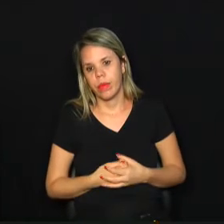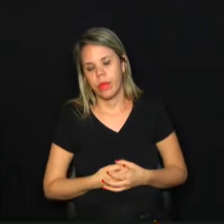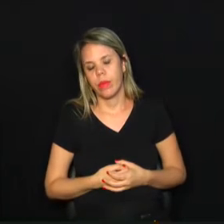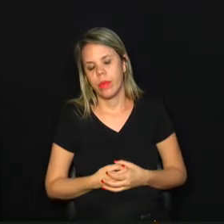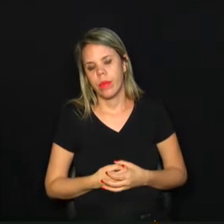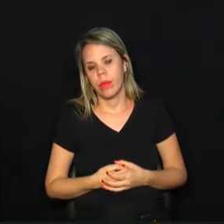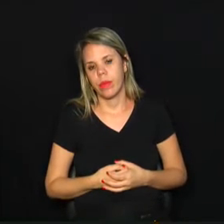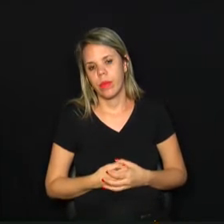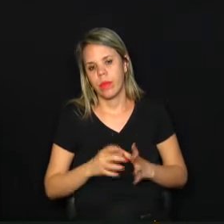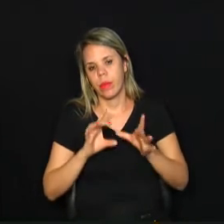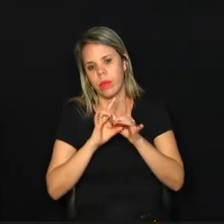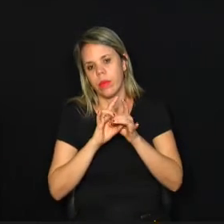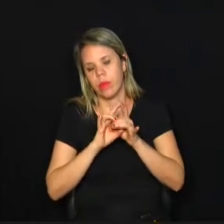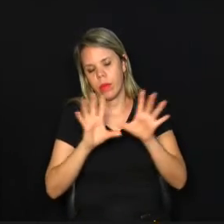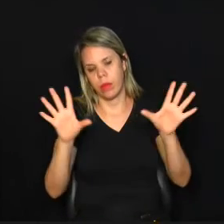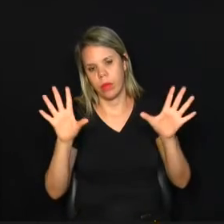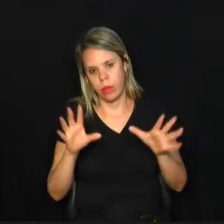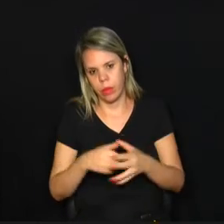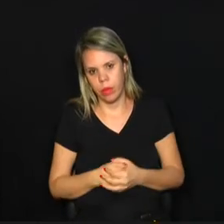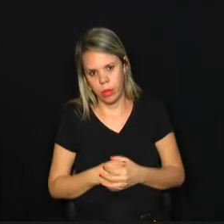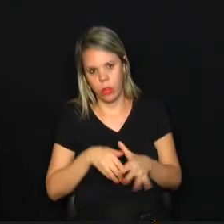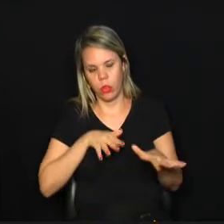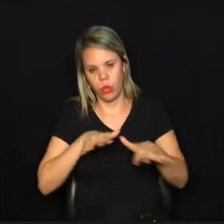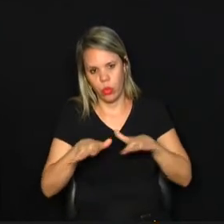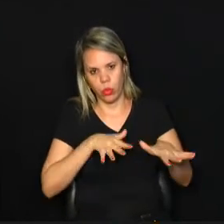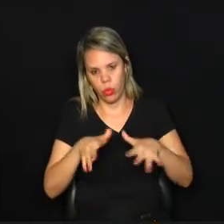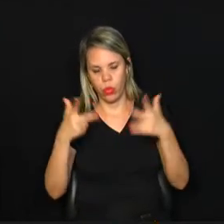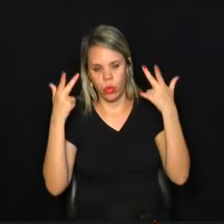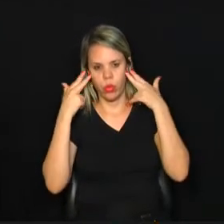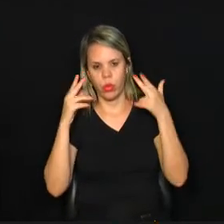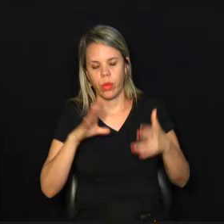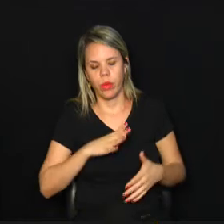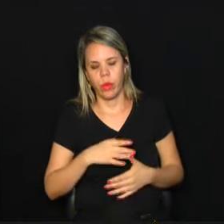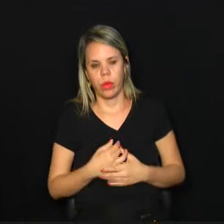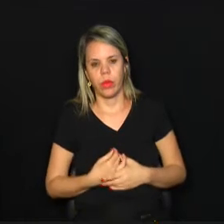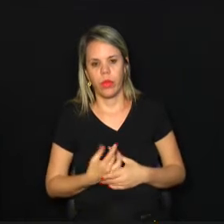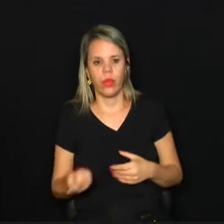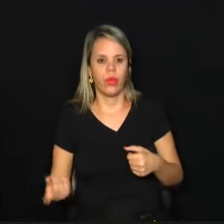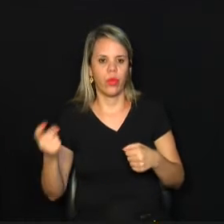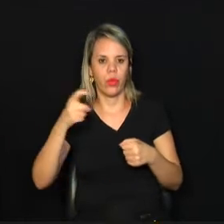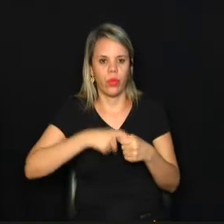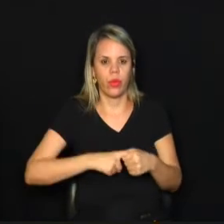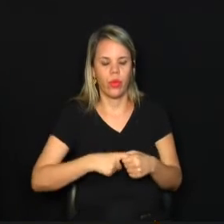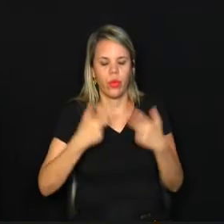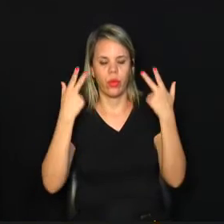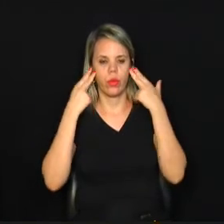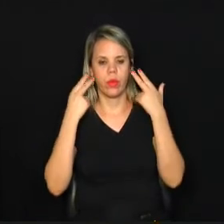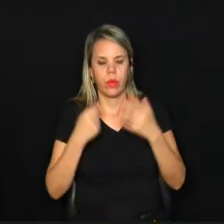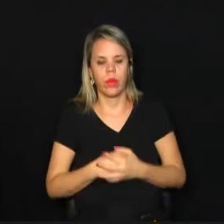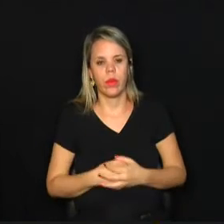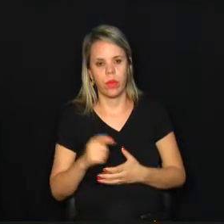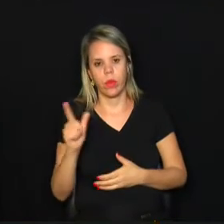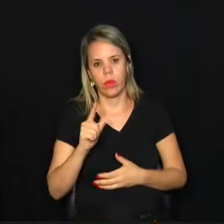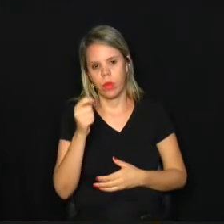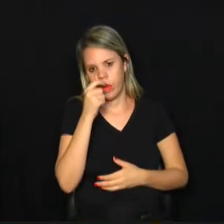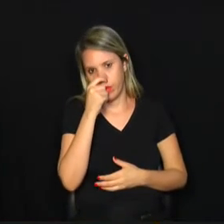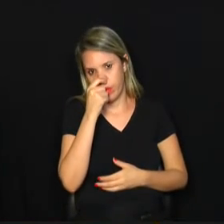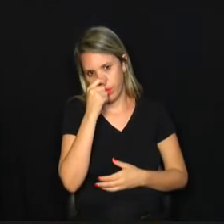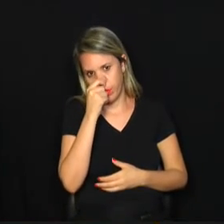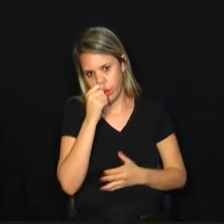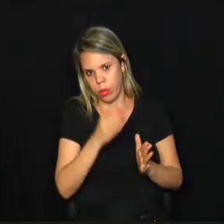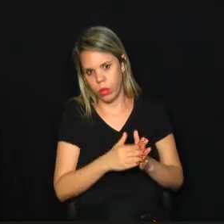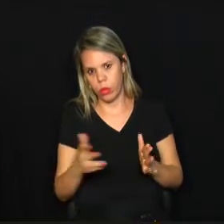a liberação da movimento normal da cidade, quer dizer, com a volta a uma certa normalidade, obviamente não estamos num